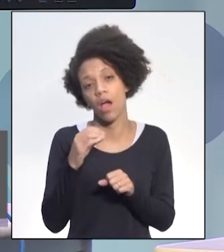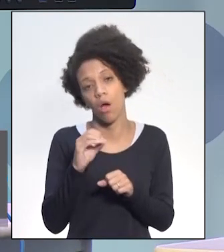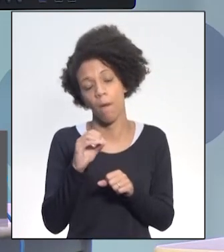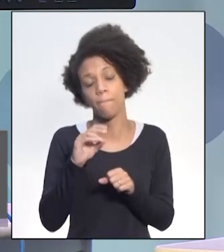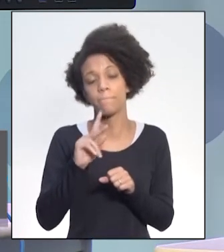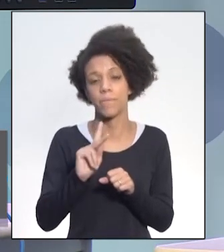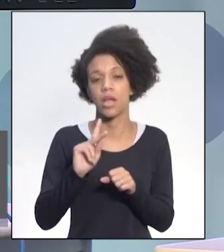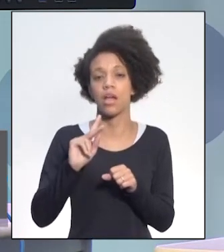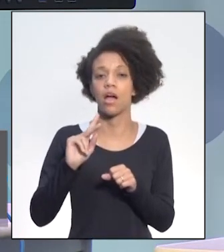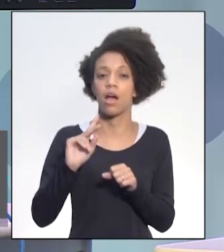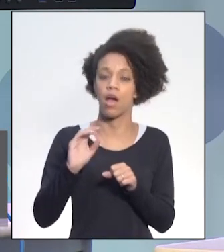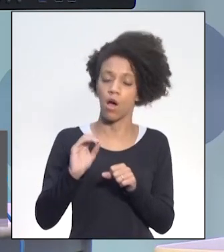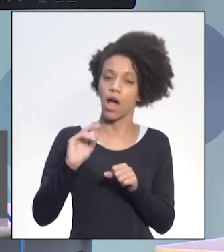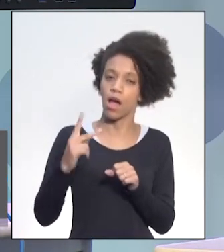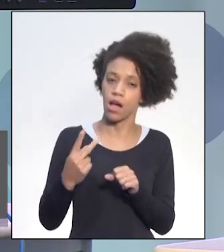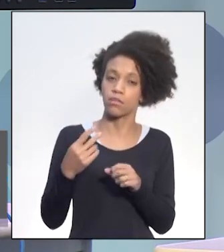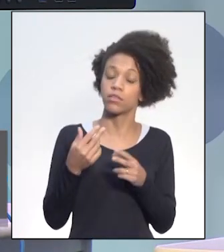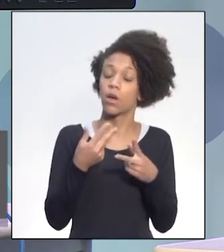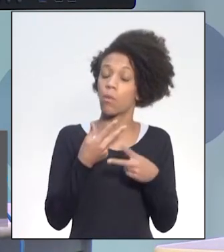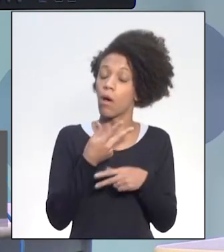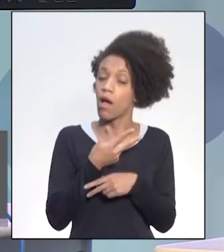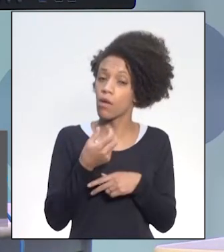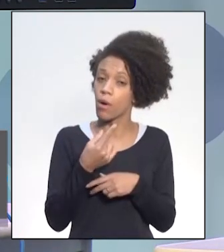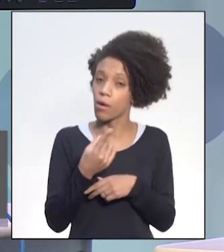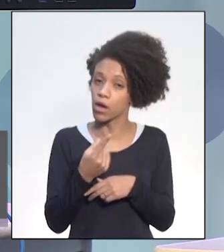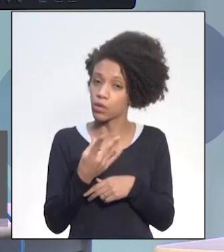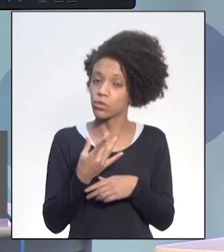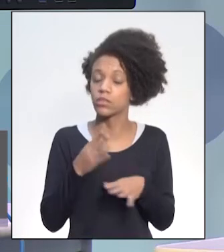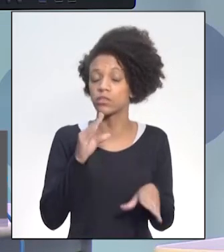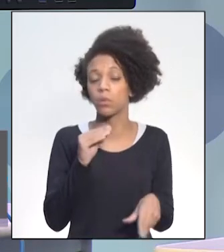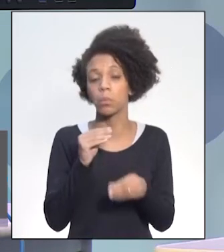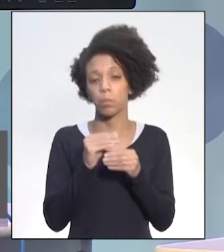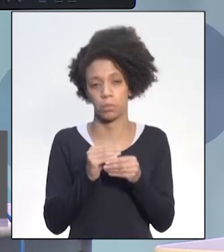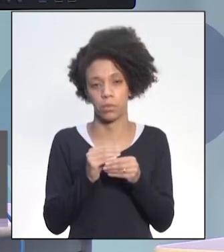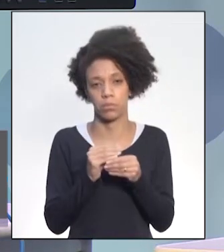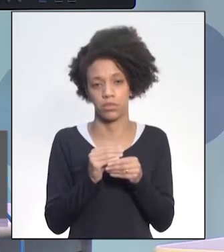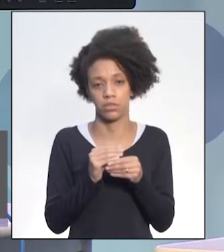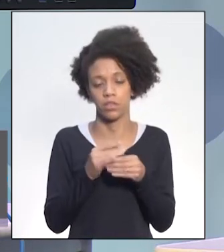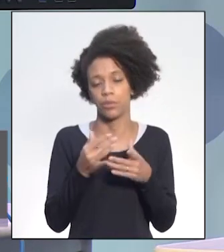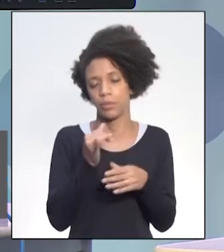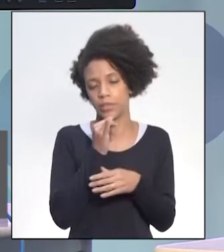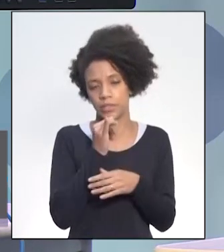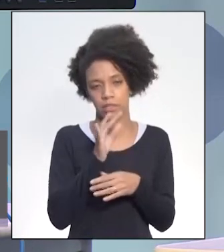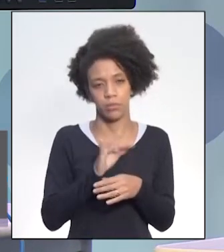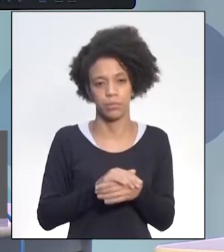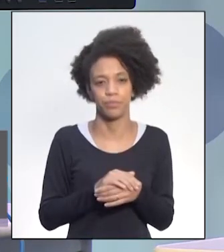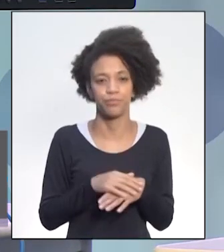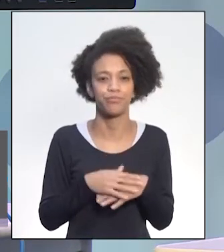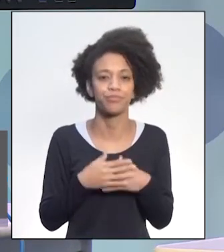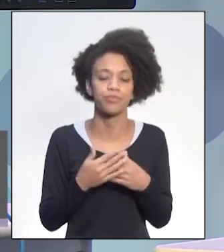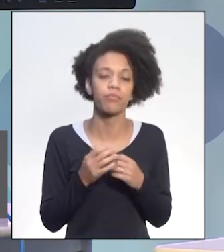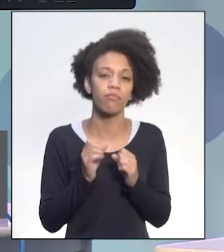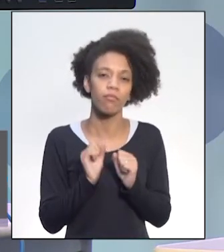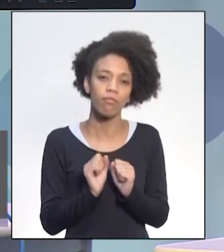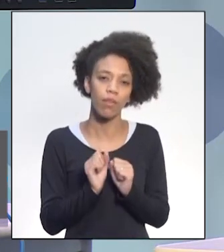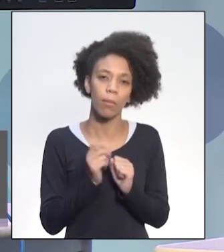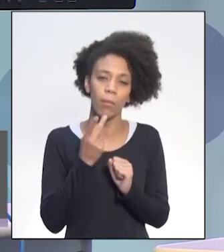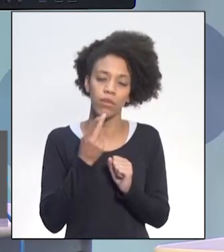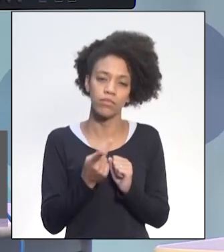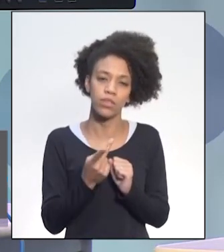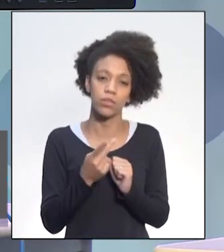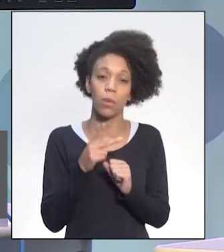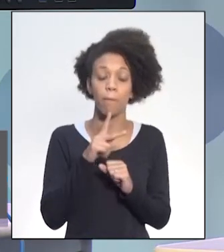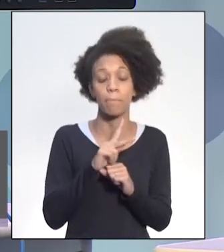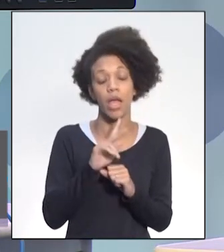POH, é igual a 14. Então, eles são complementares. Né? Que nem, por exemplo, a água. Eu posso falar que tem o